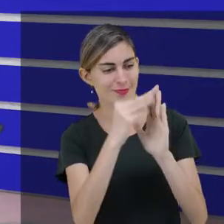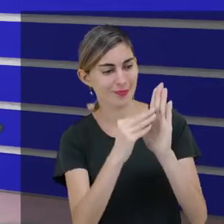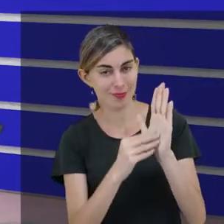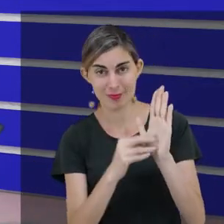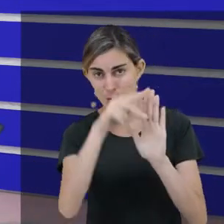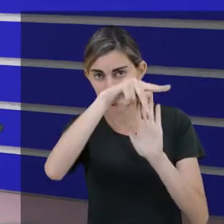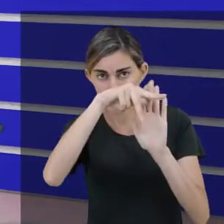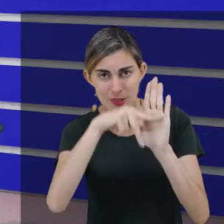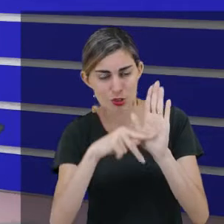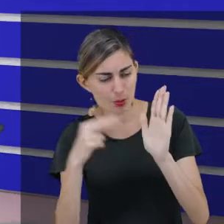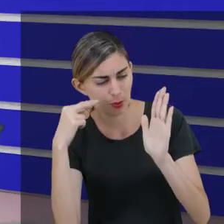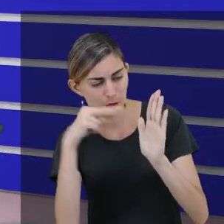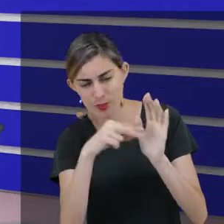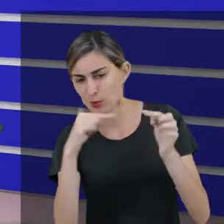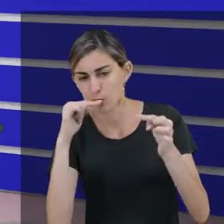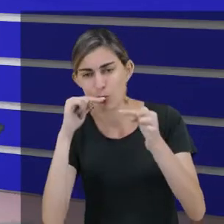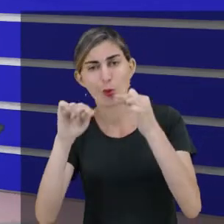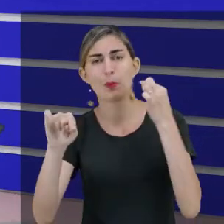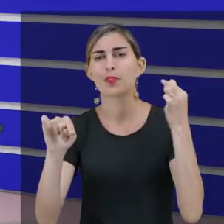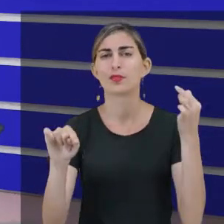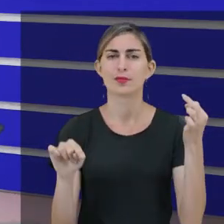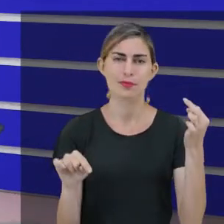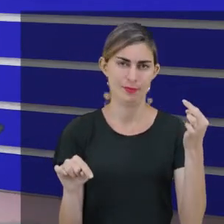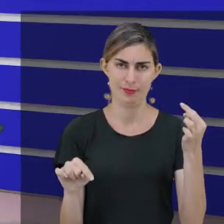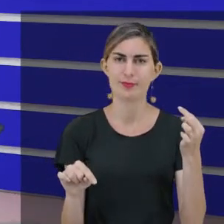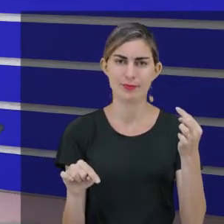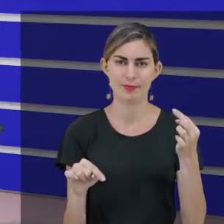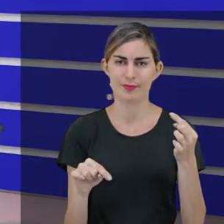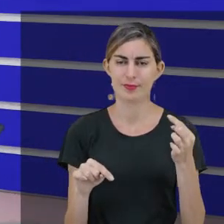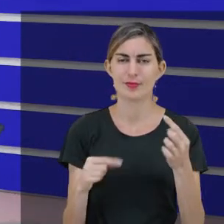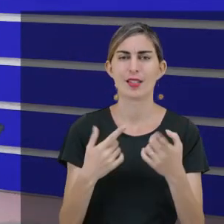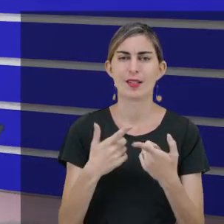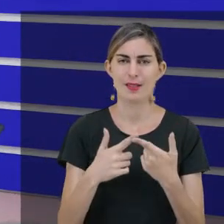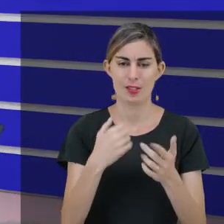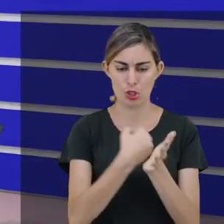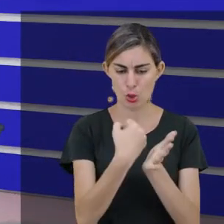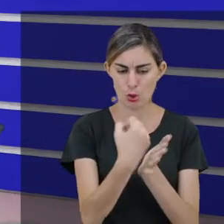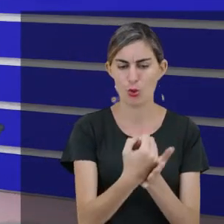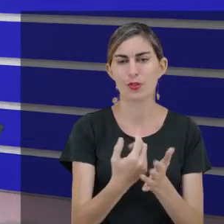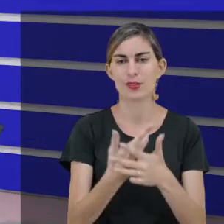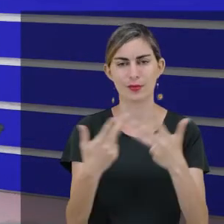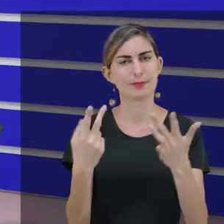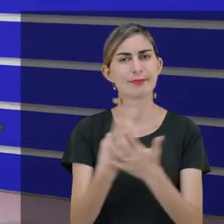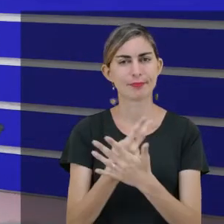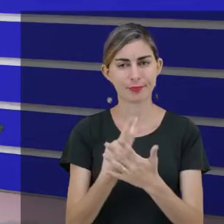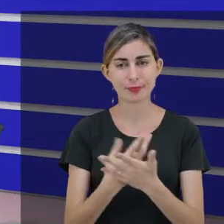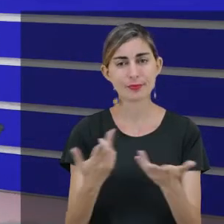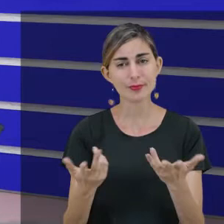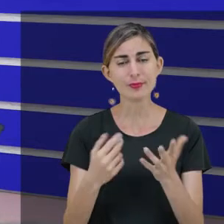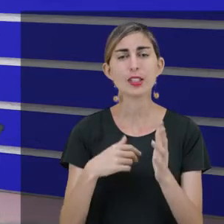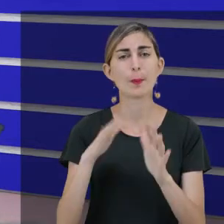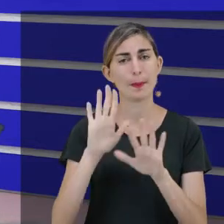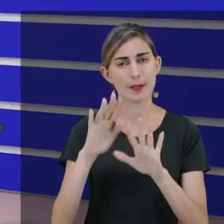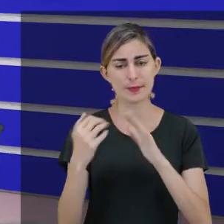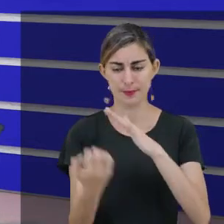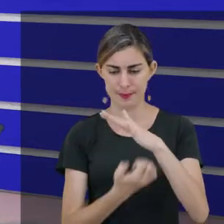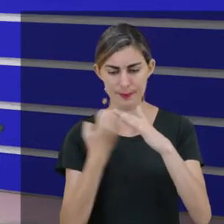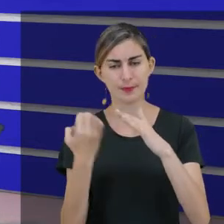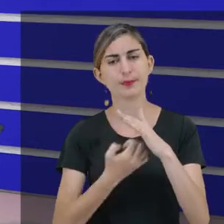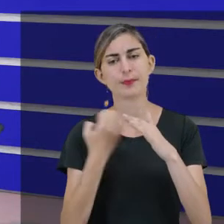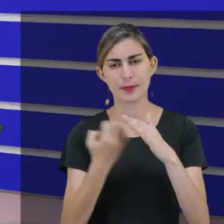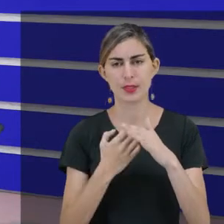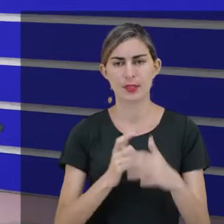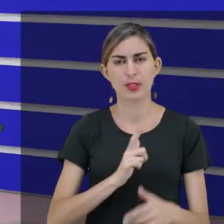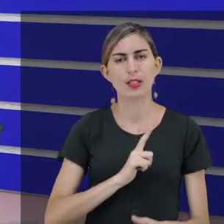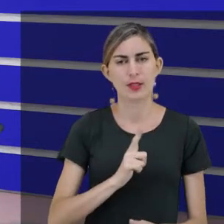falha. Ele é um termo técnico dado para aquele pequeno desvio de atendimento a não requisito. Só que nas empresas